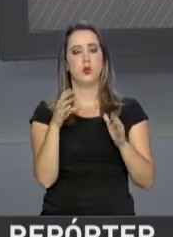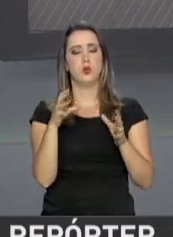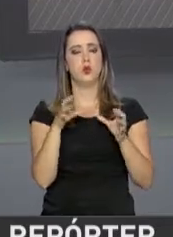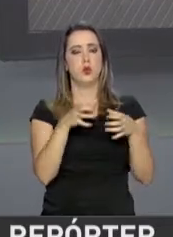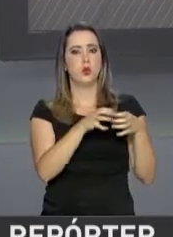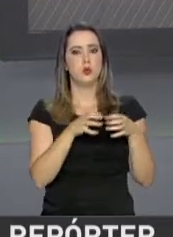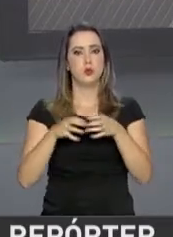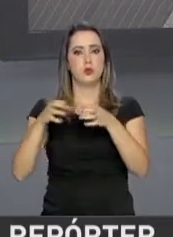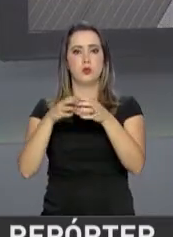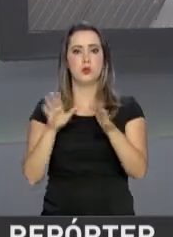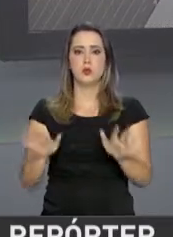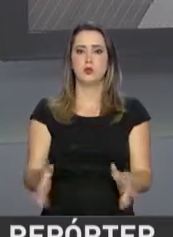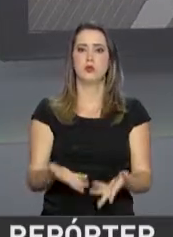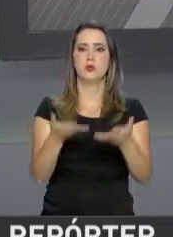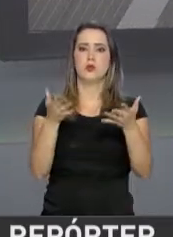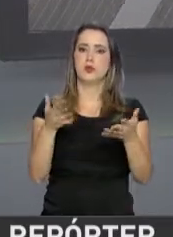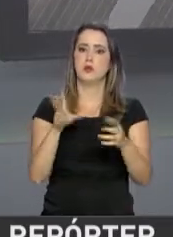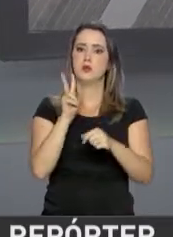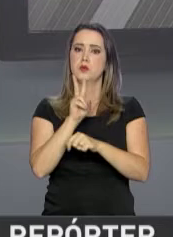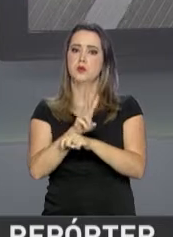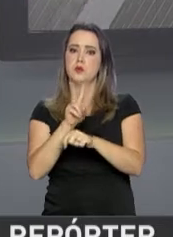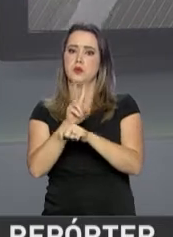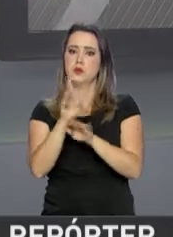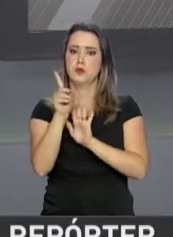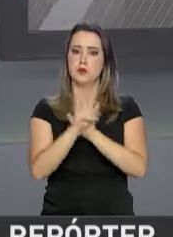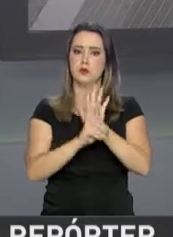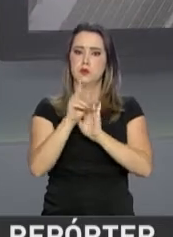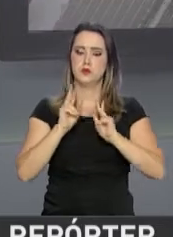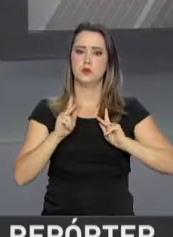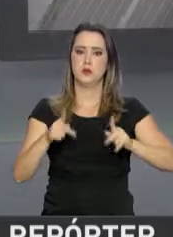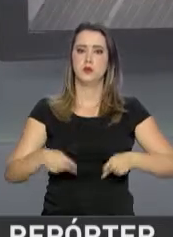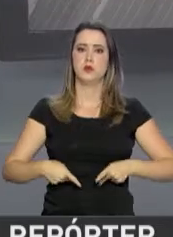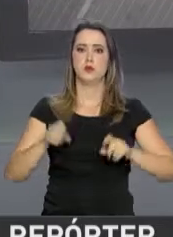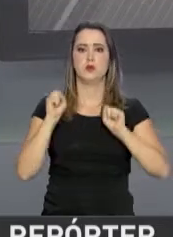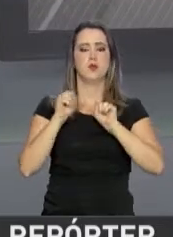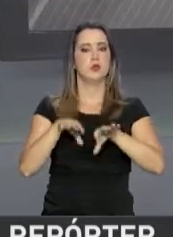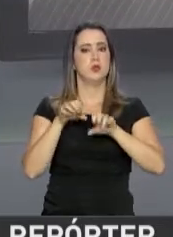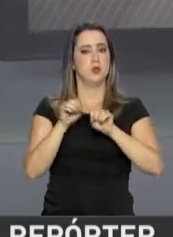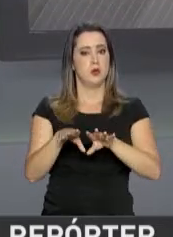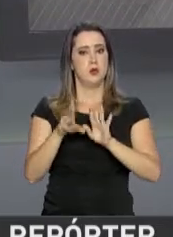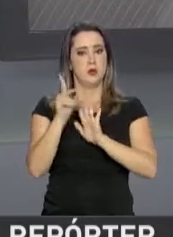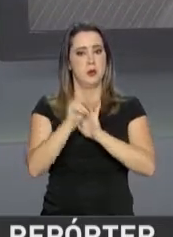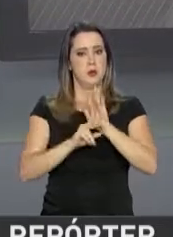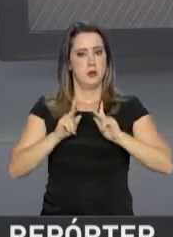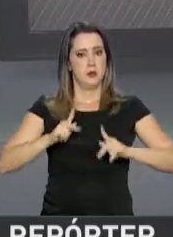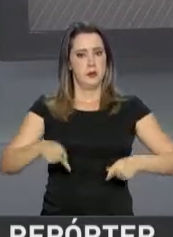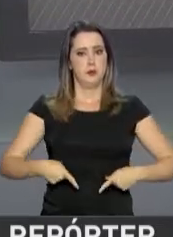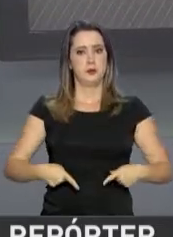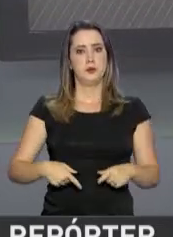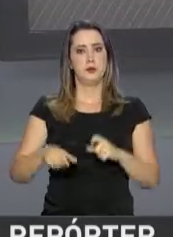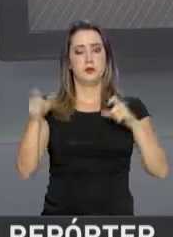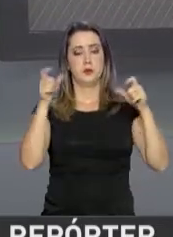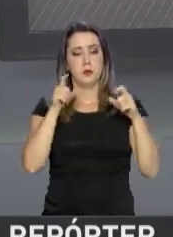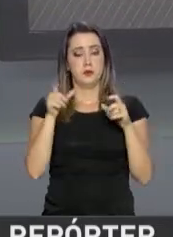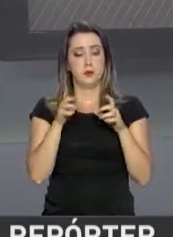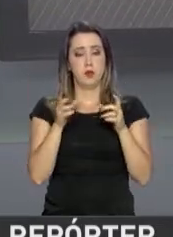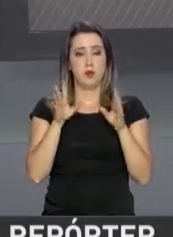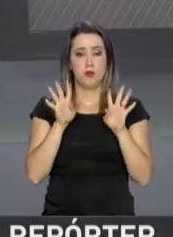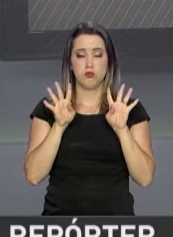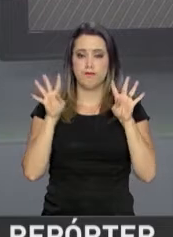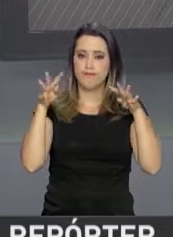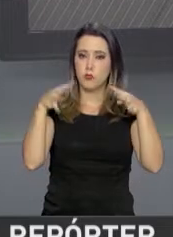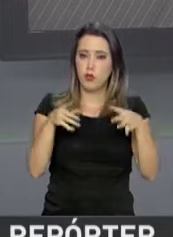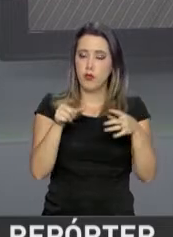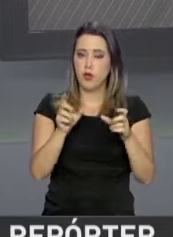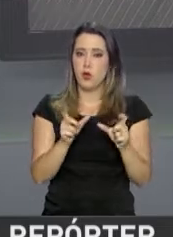categorias valorizando entre outros a promoção e defesa dos direitos humanos à educação em direitos humanos ea atenção a